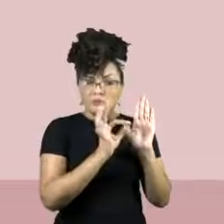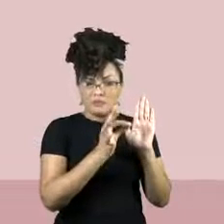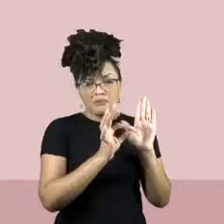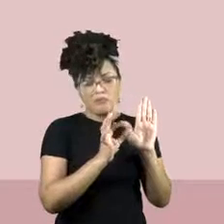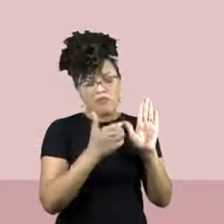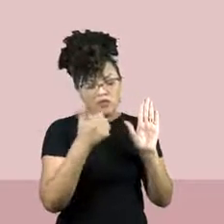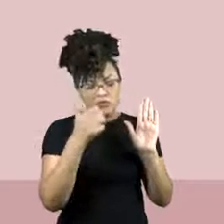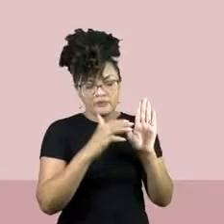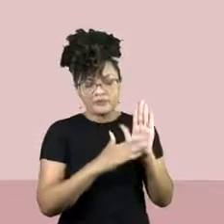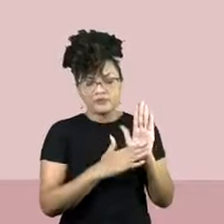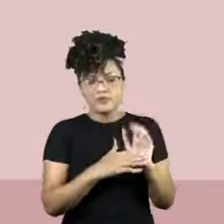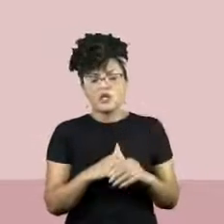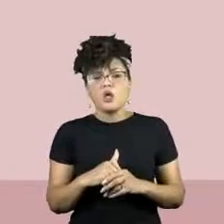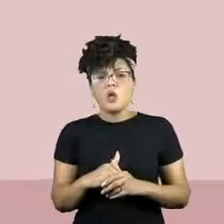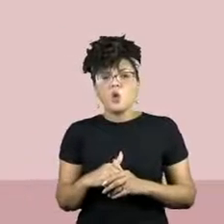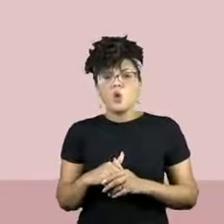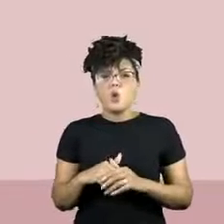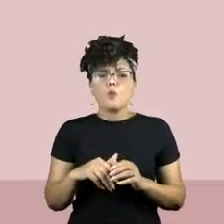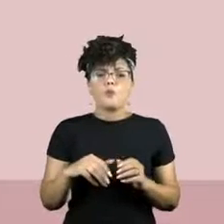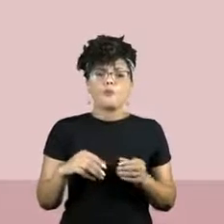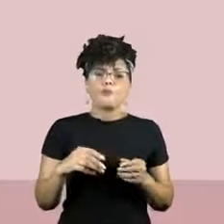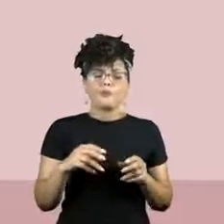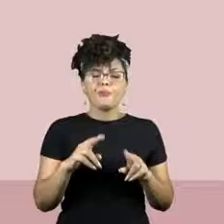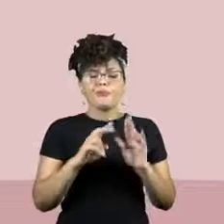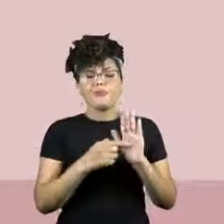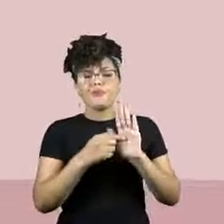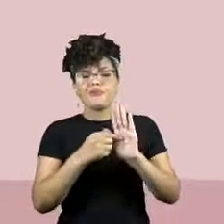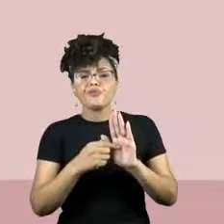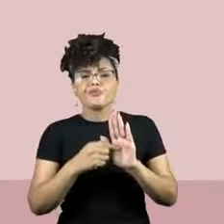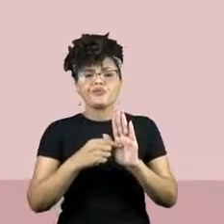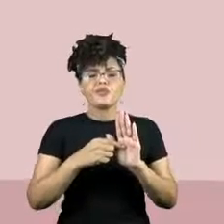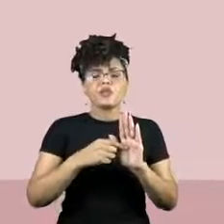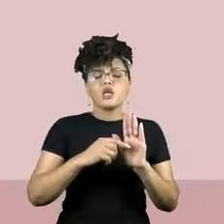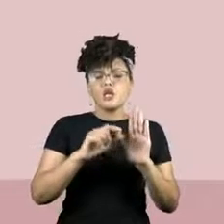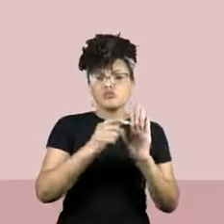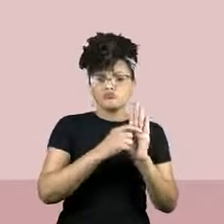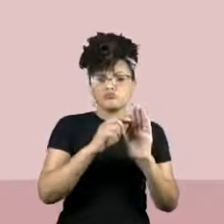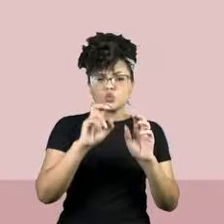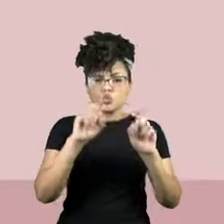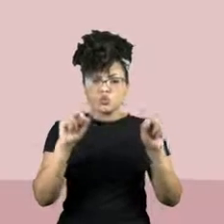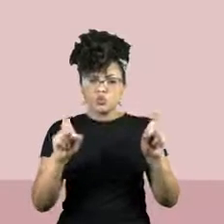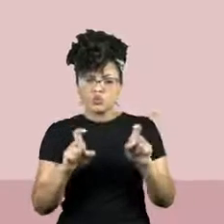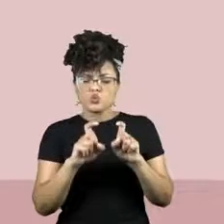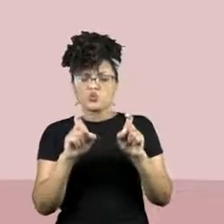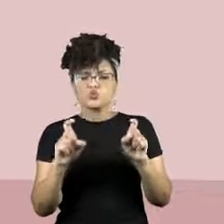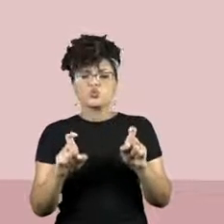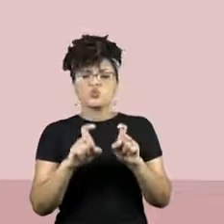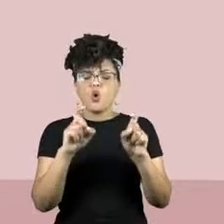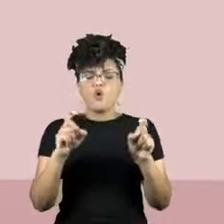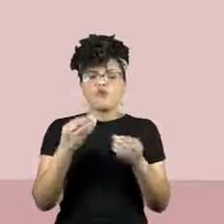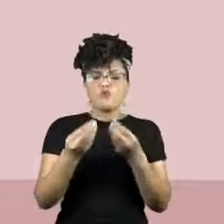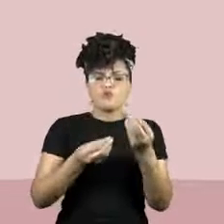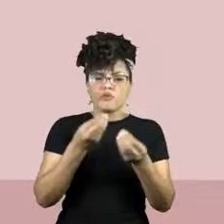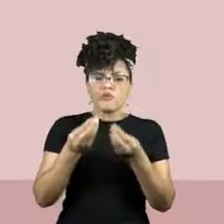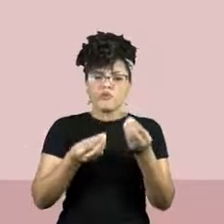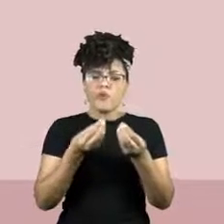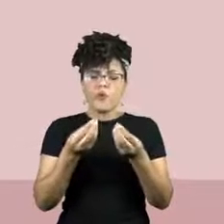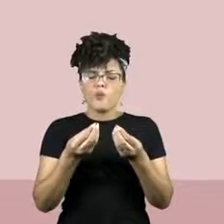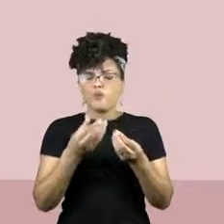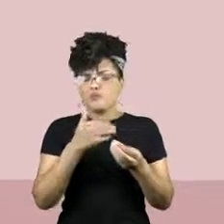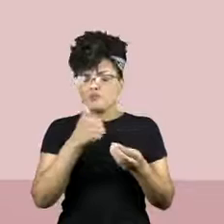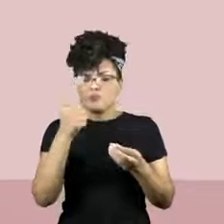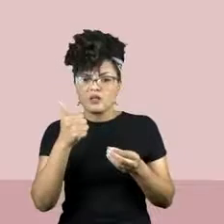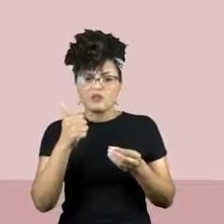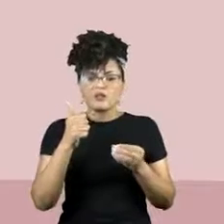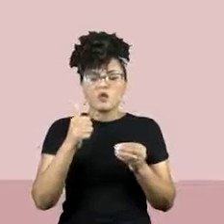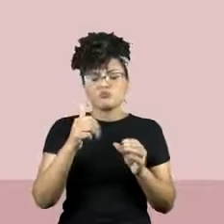muita coisa diferente, né? Eu mostrei o mesmo cálculo sendo feito dentro de um software, a gente viu uma interface mais bacana, ela é mais bonita, né? Qual que é a diferença de fato, então, e